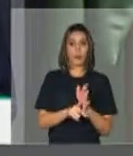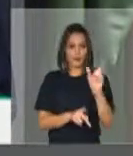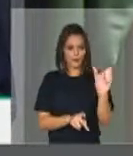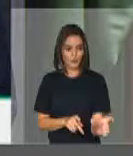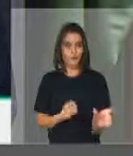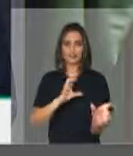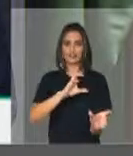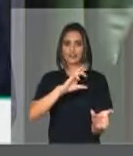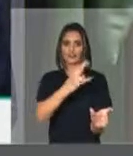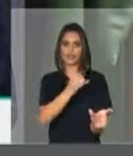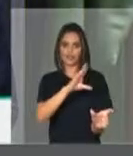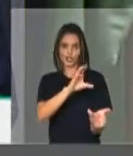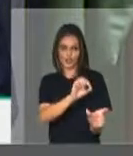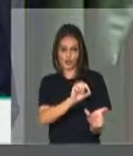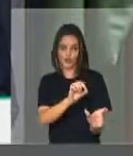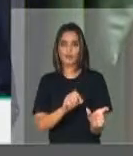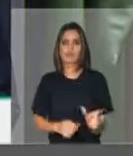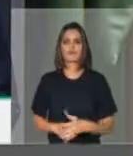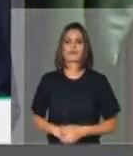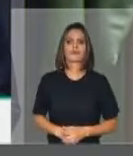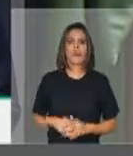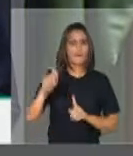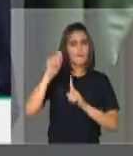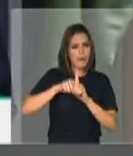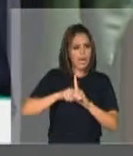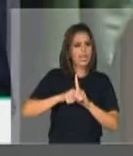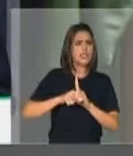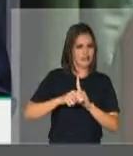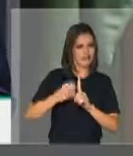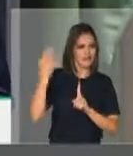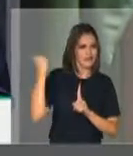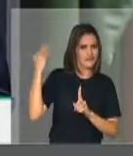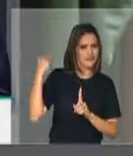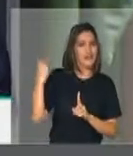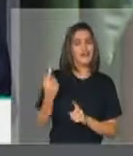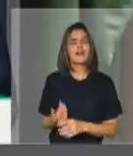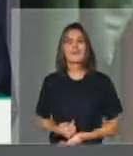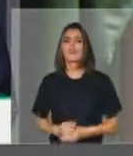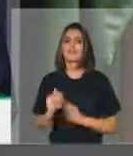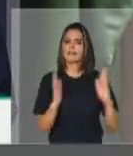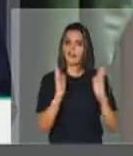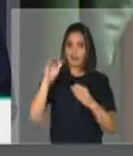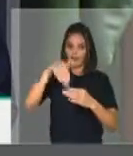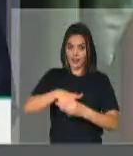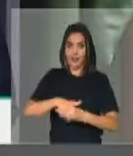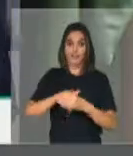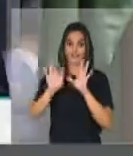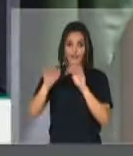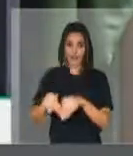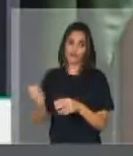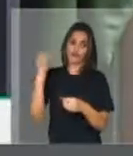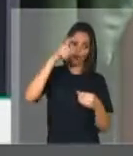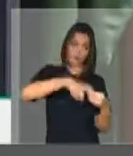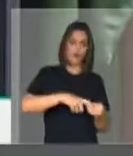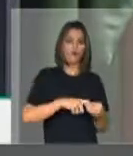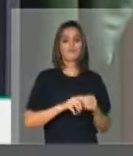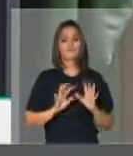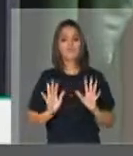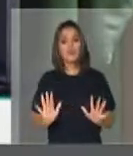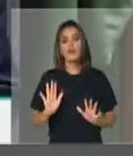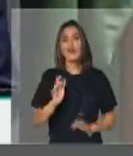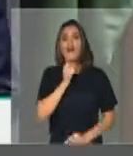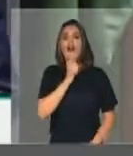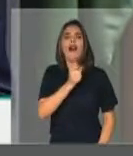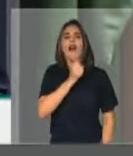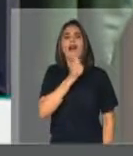há um mês atrás, mais de um mês, quando voltamos às eleições, e eu estava falando com a assessoria ali, que até então eu não tinha feito